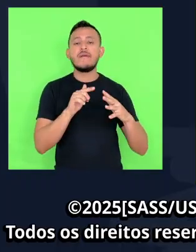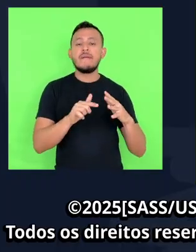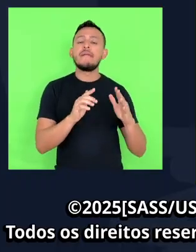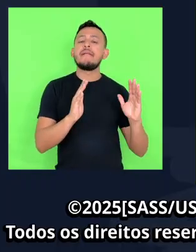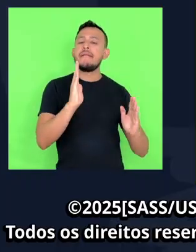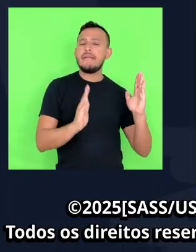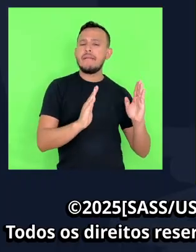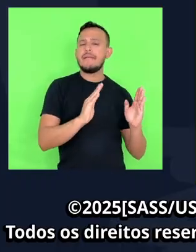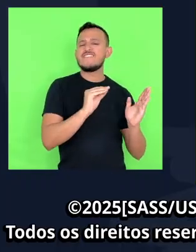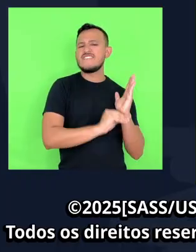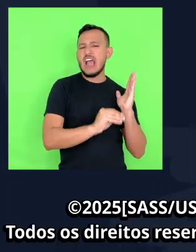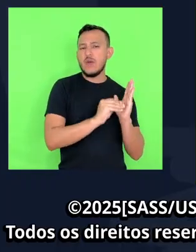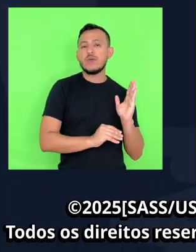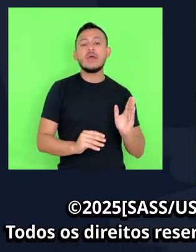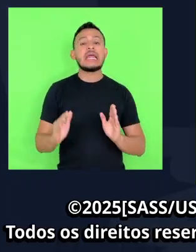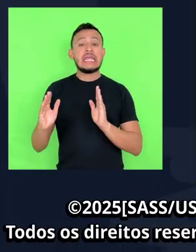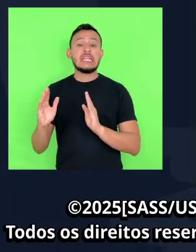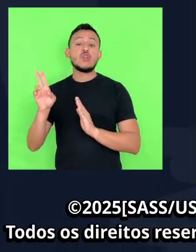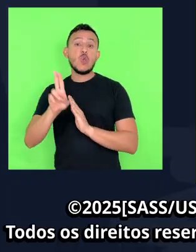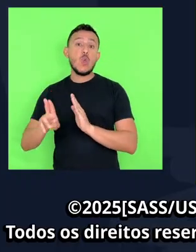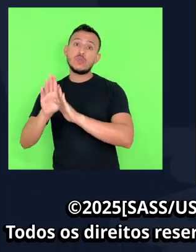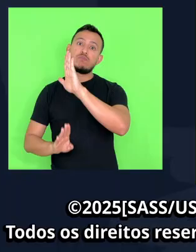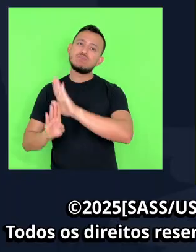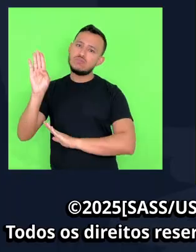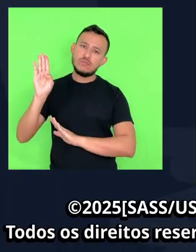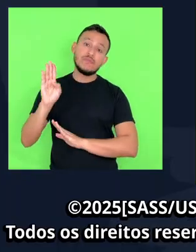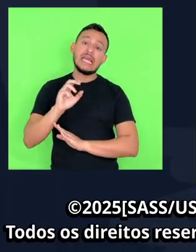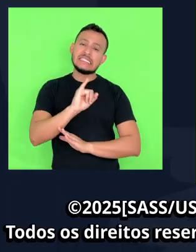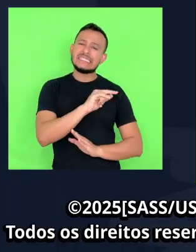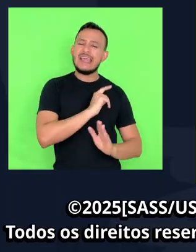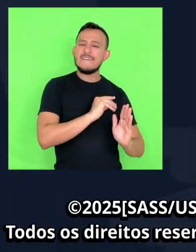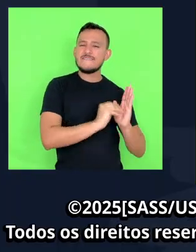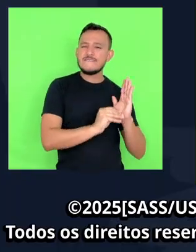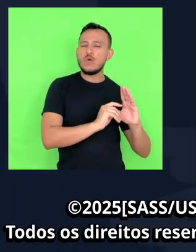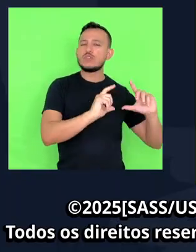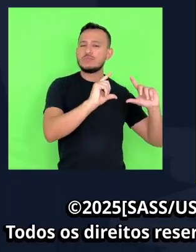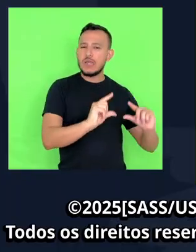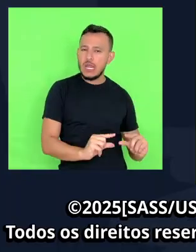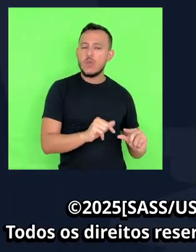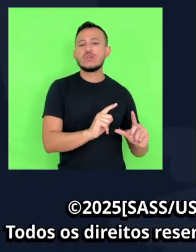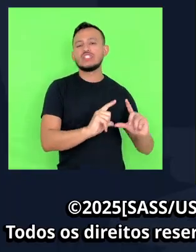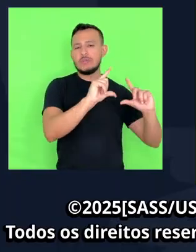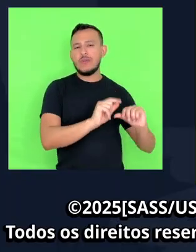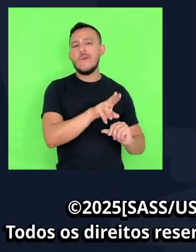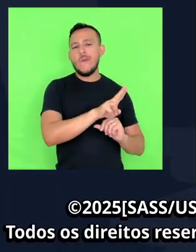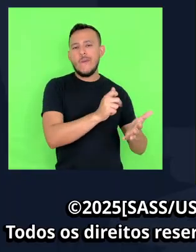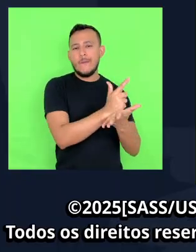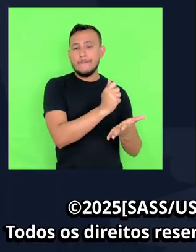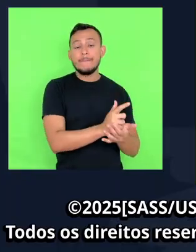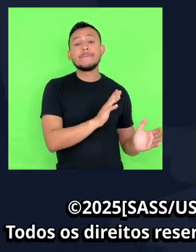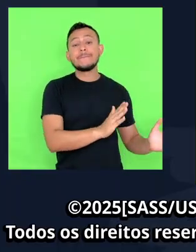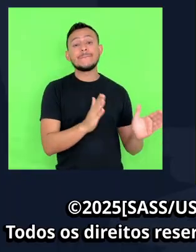de restrição e de superconsumo. Quando há restrição, óbvio, diminui o